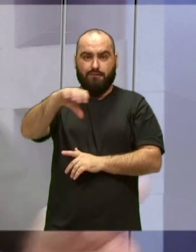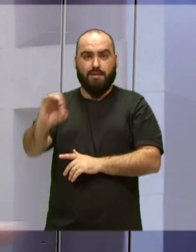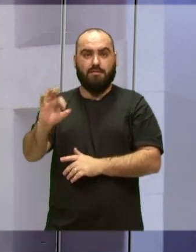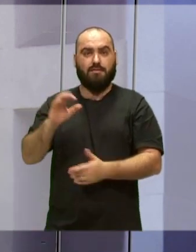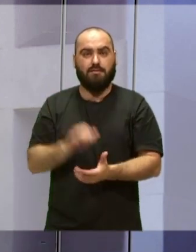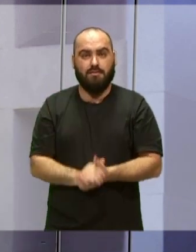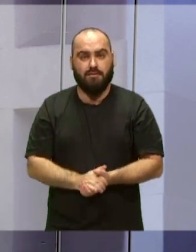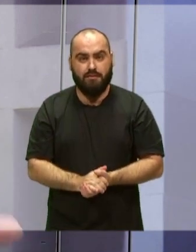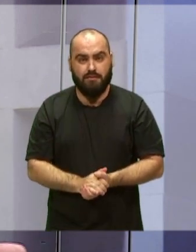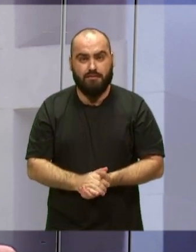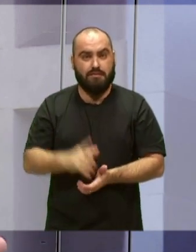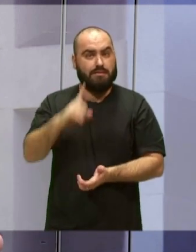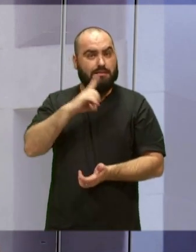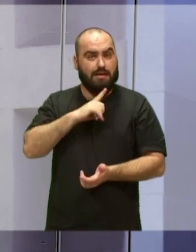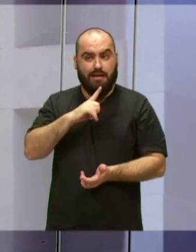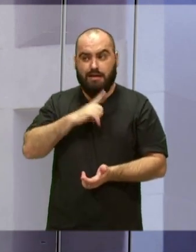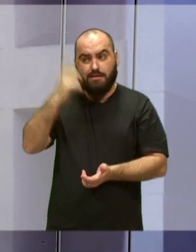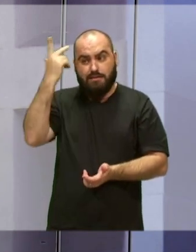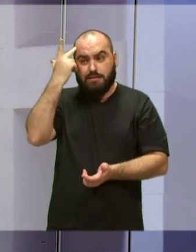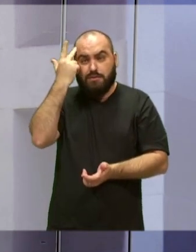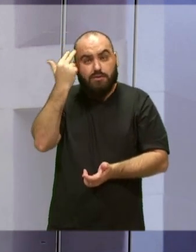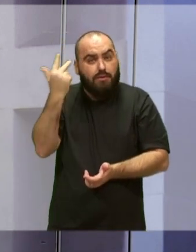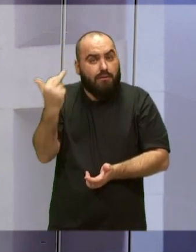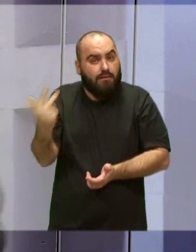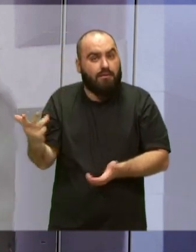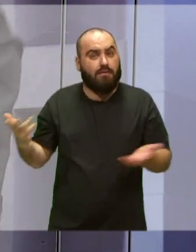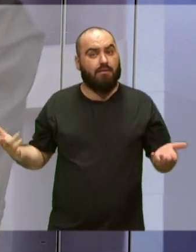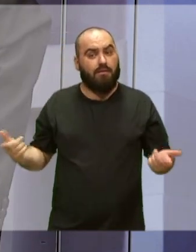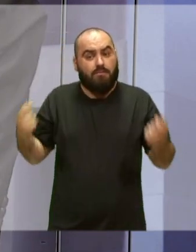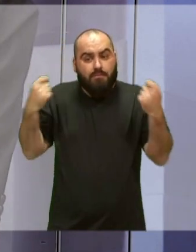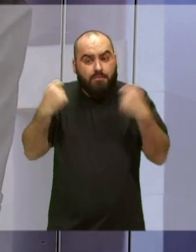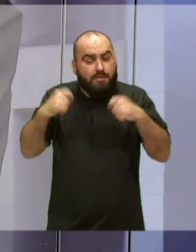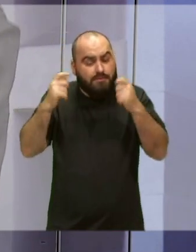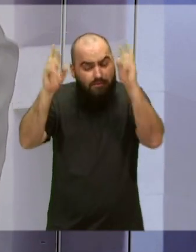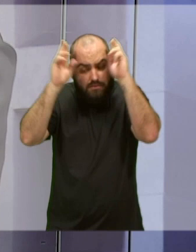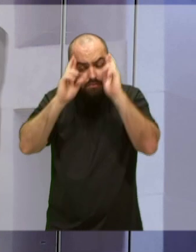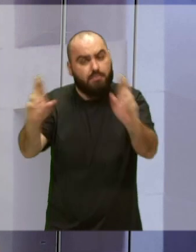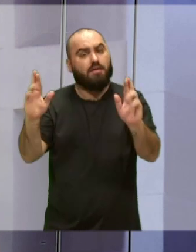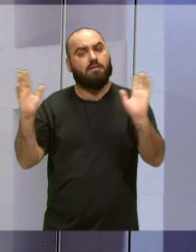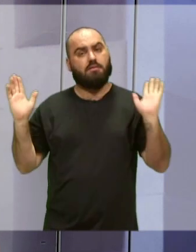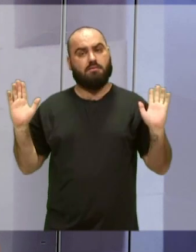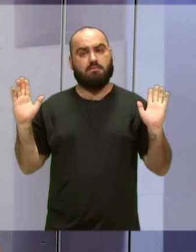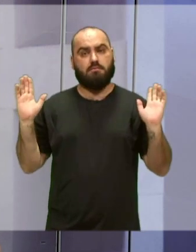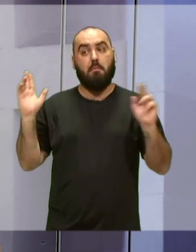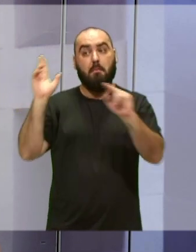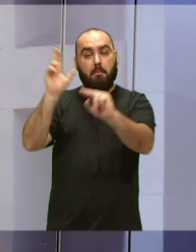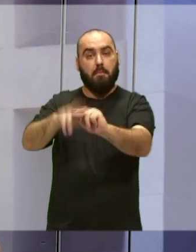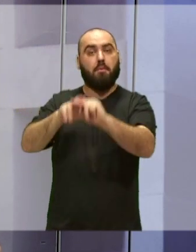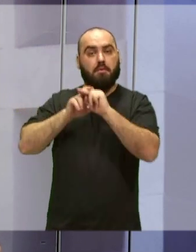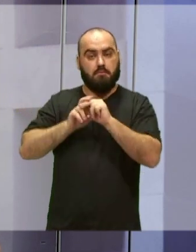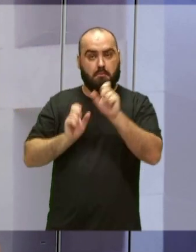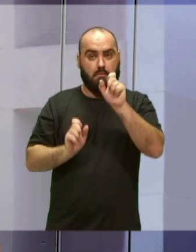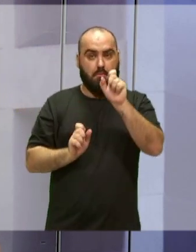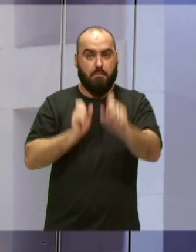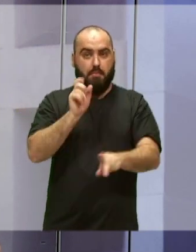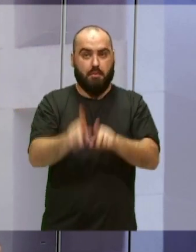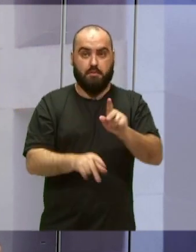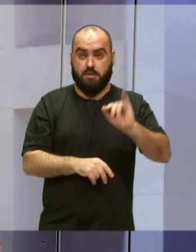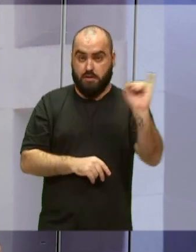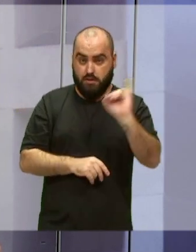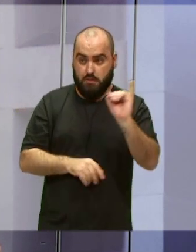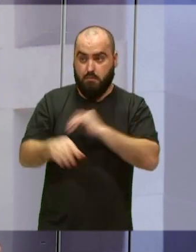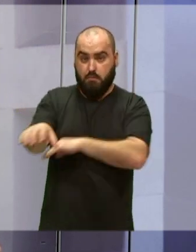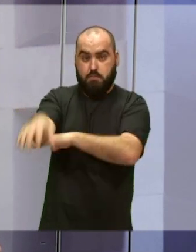nós nós temos uma história isso tem que ser tratado com dignidade então para pro itajaiense o porto